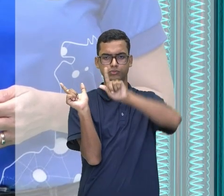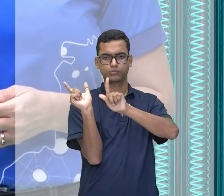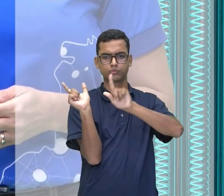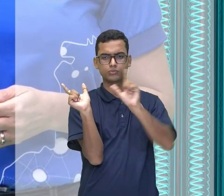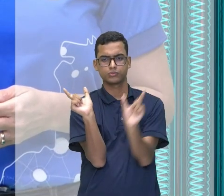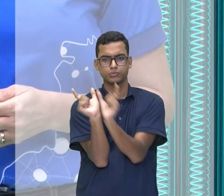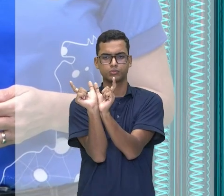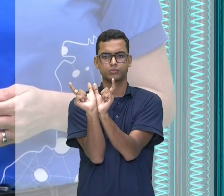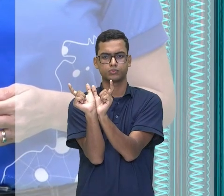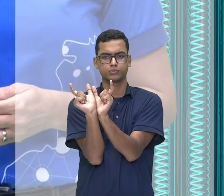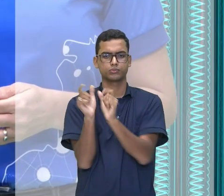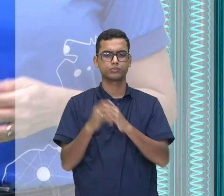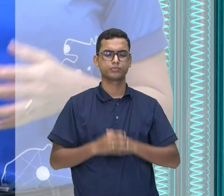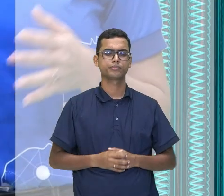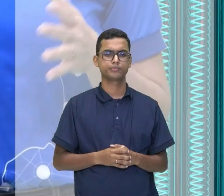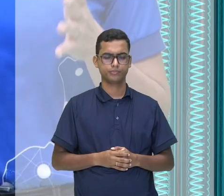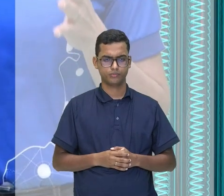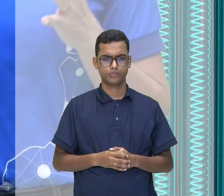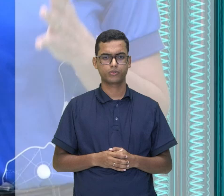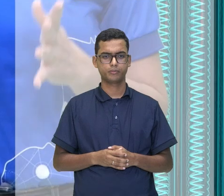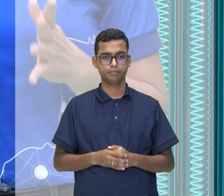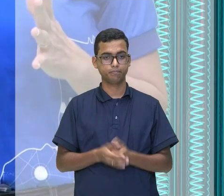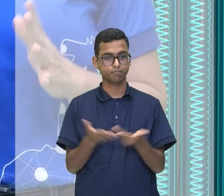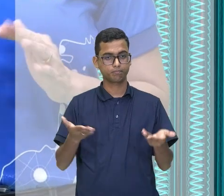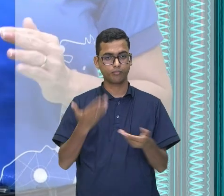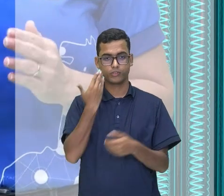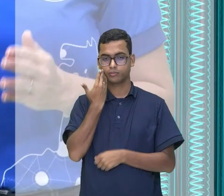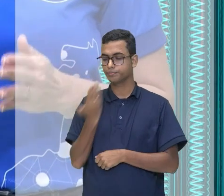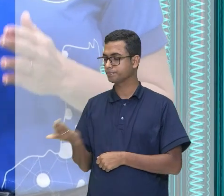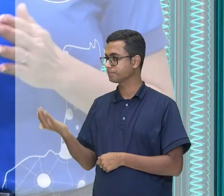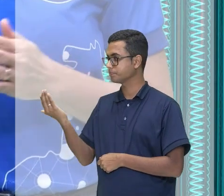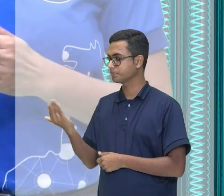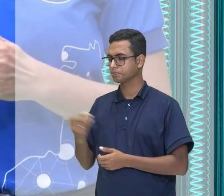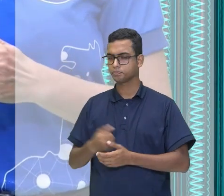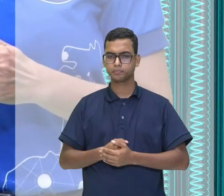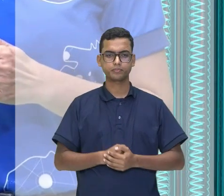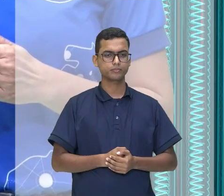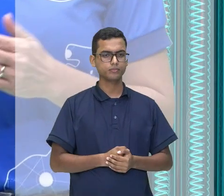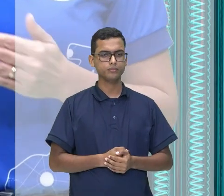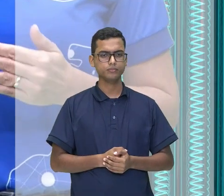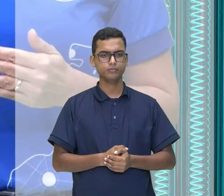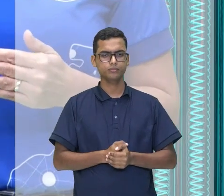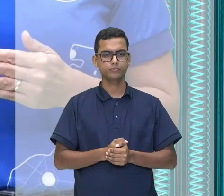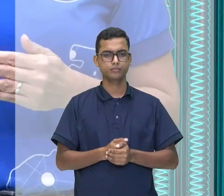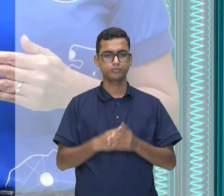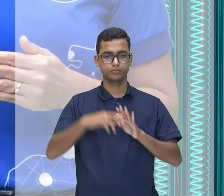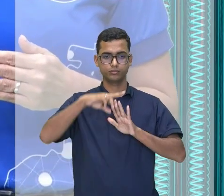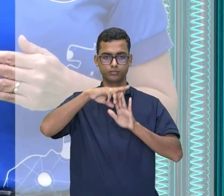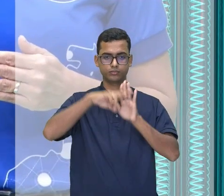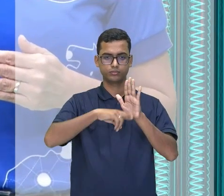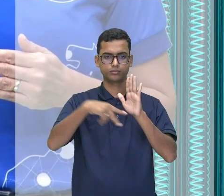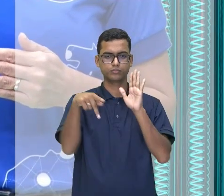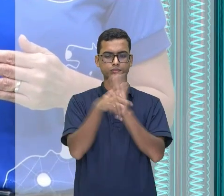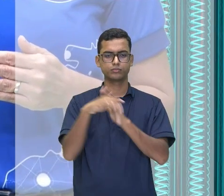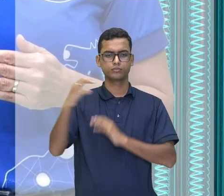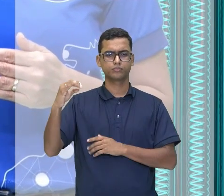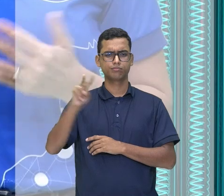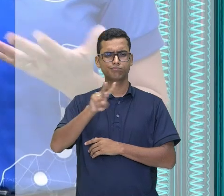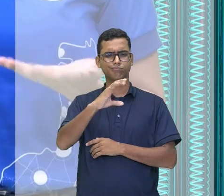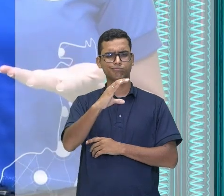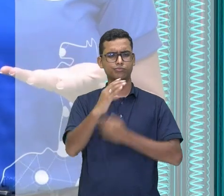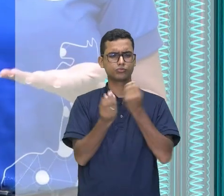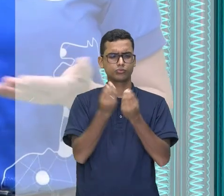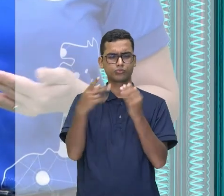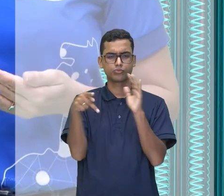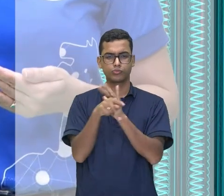mais vogal, mais consoante. Essa regra a gente chama de regra do CVC. C de quê? C de consoante,